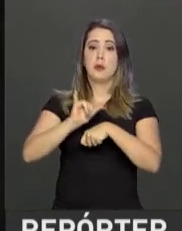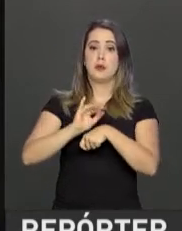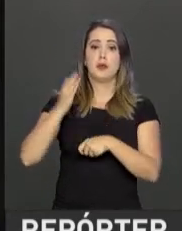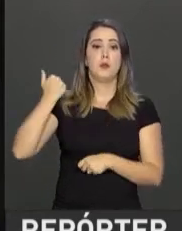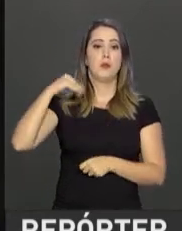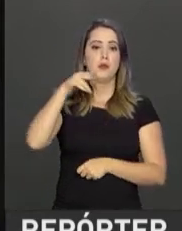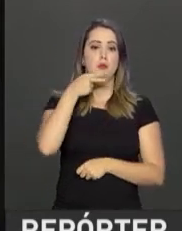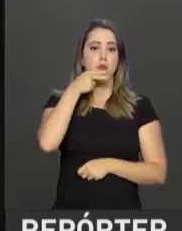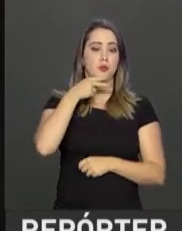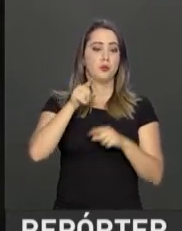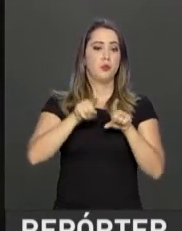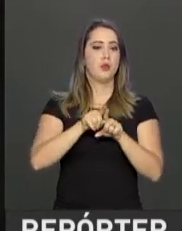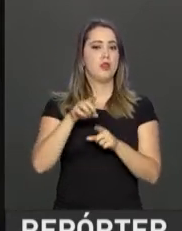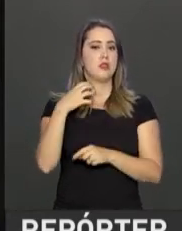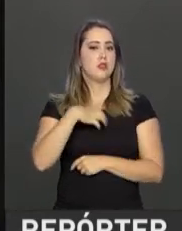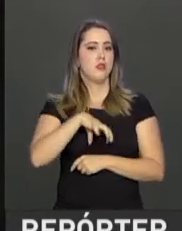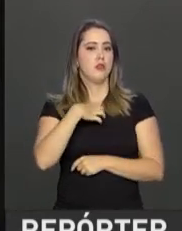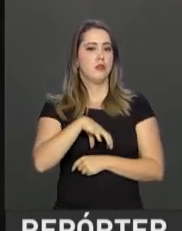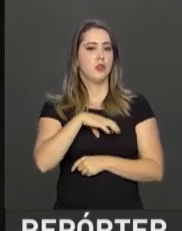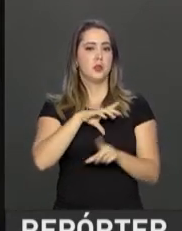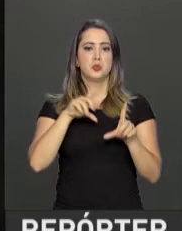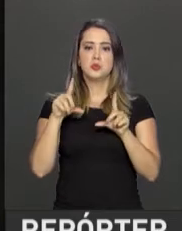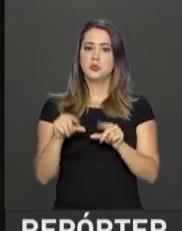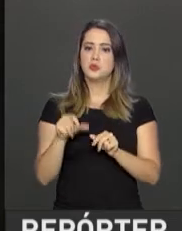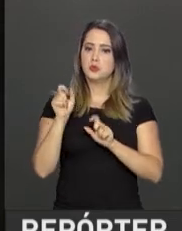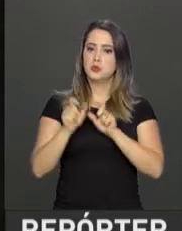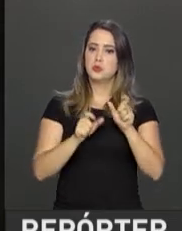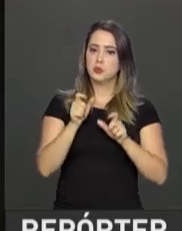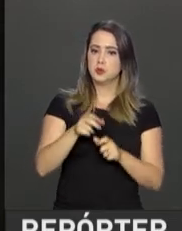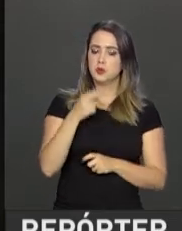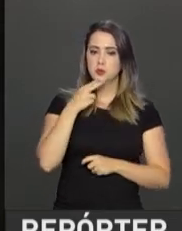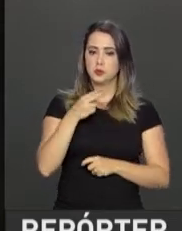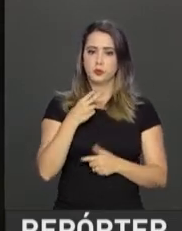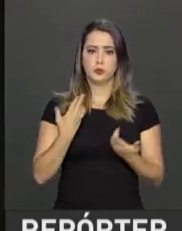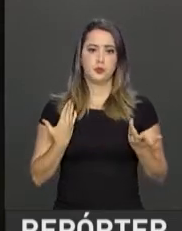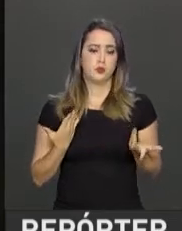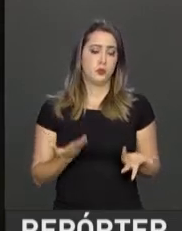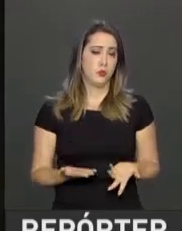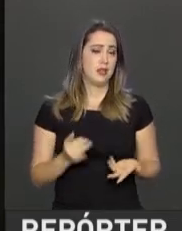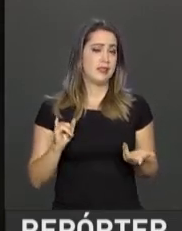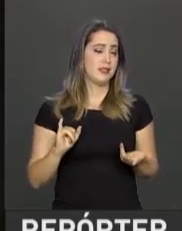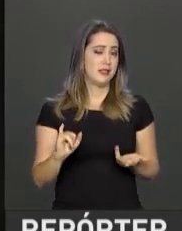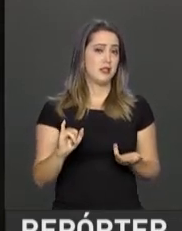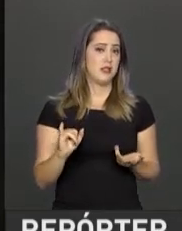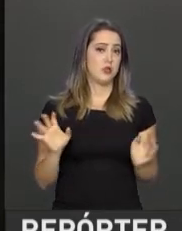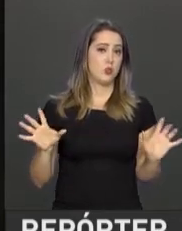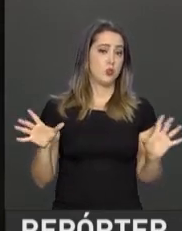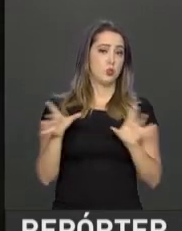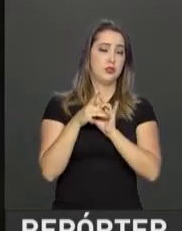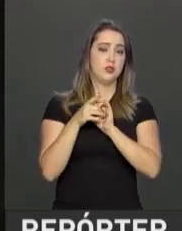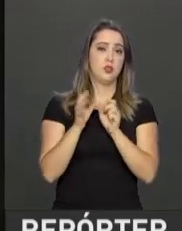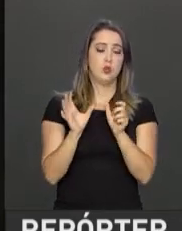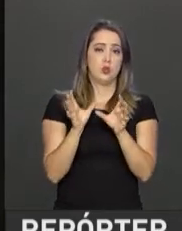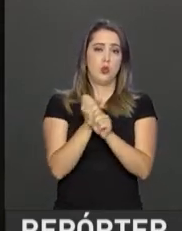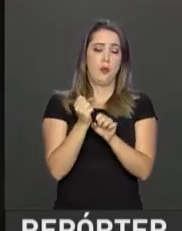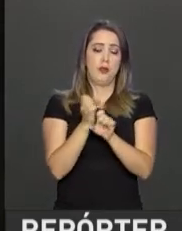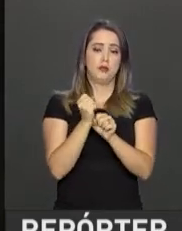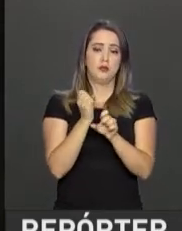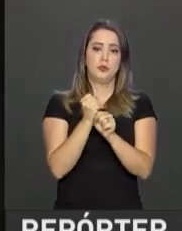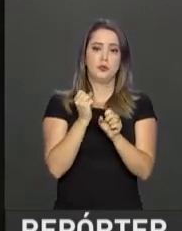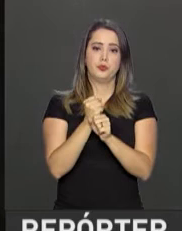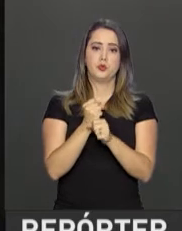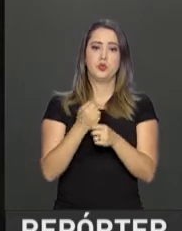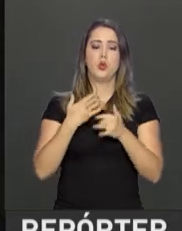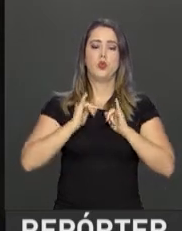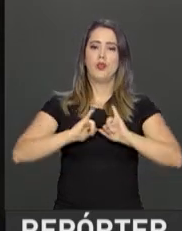fumam já salvador é a capital com menor prevalência de fumantes se somados os gastos em campanhas tratamentos